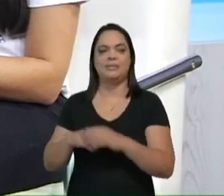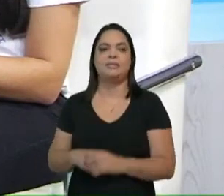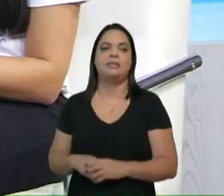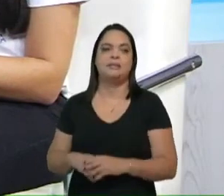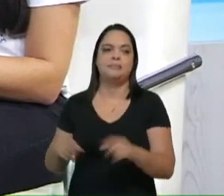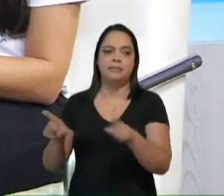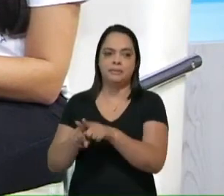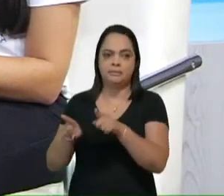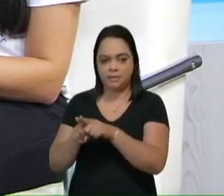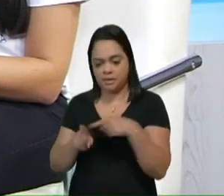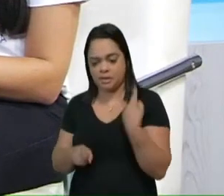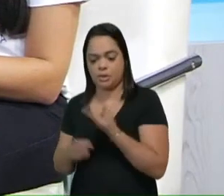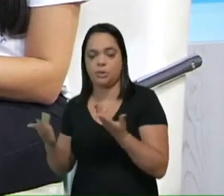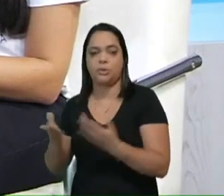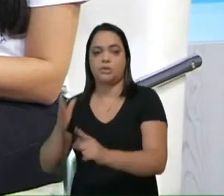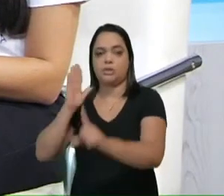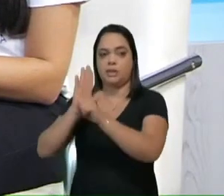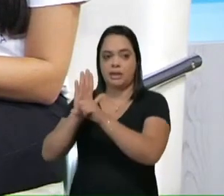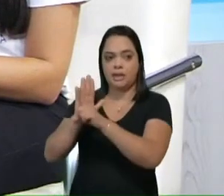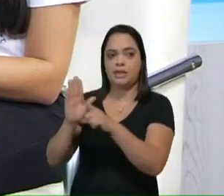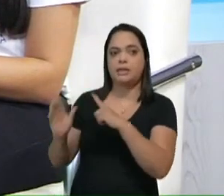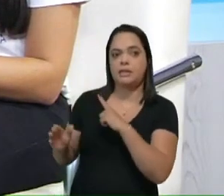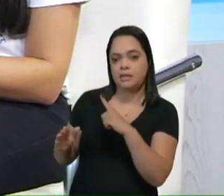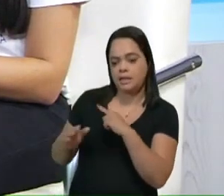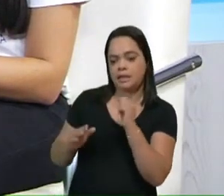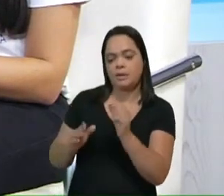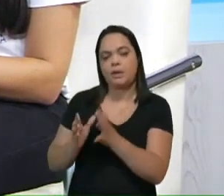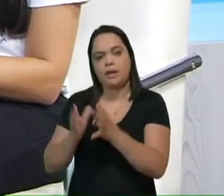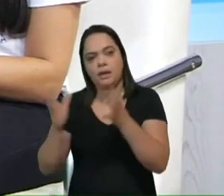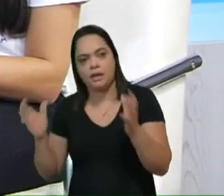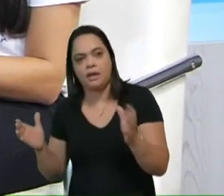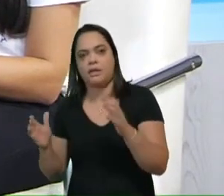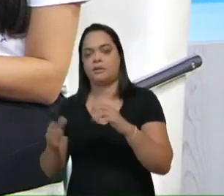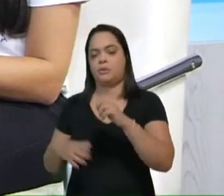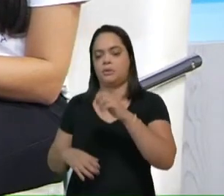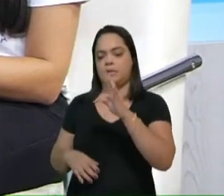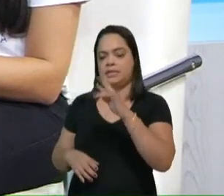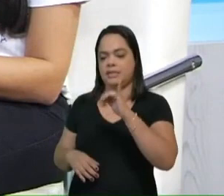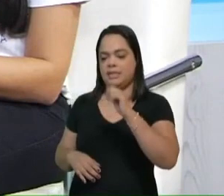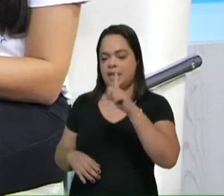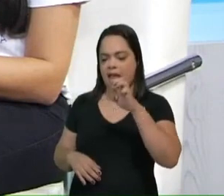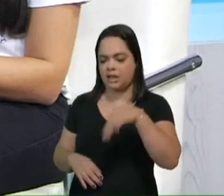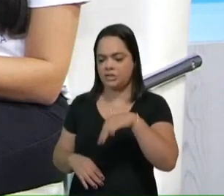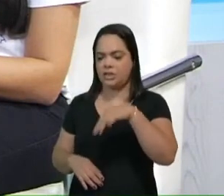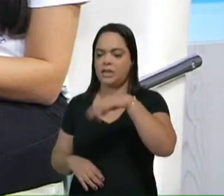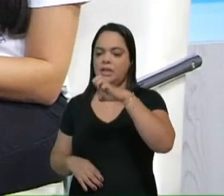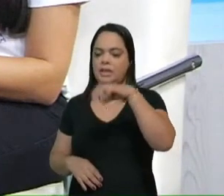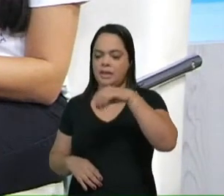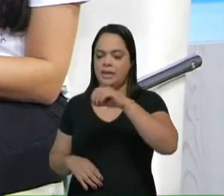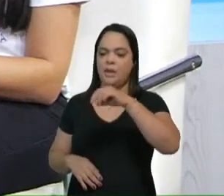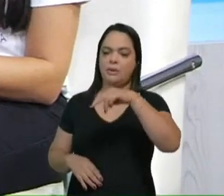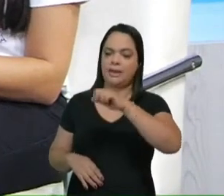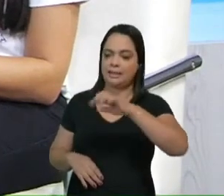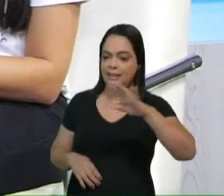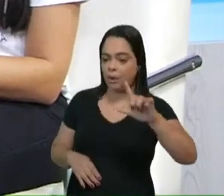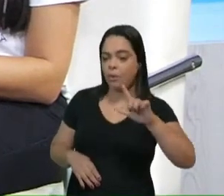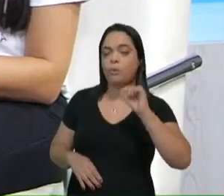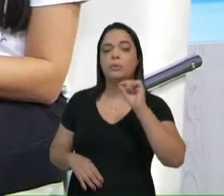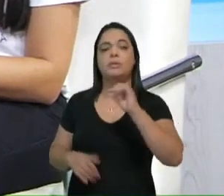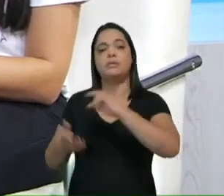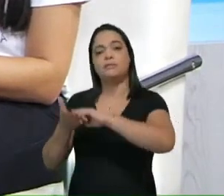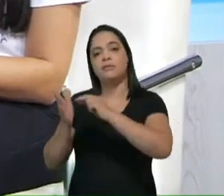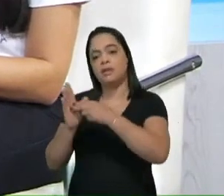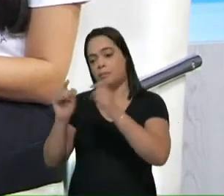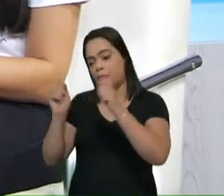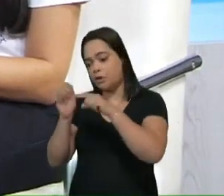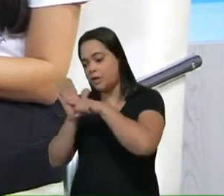disso né hoje a gente tem uma lei que é a lei de ampliação da triagem neonatal que inclui a ami no teste do pezinho não só a ami como várias